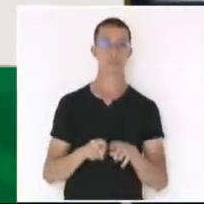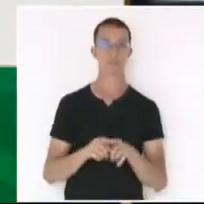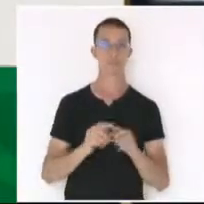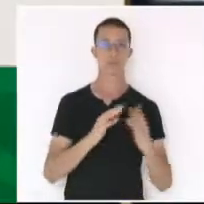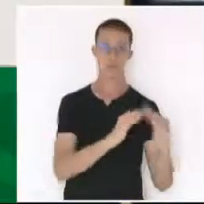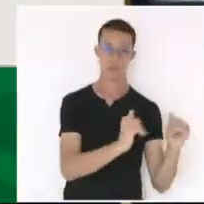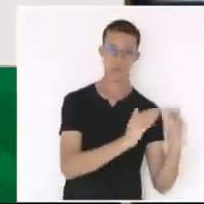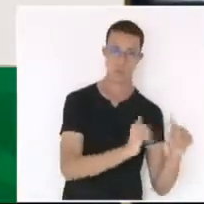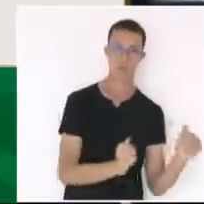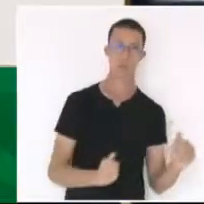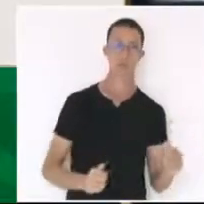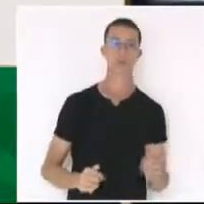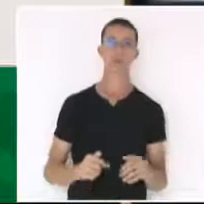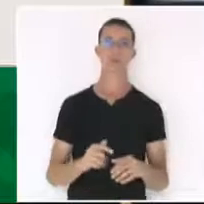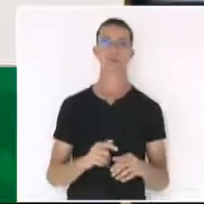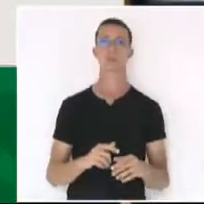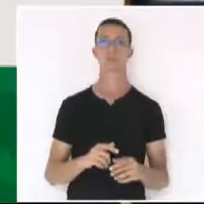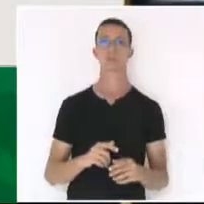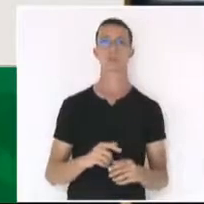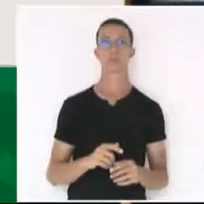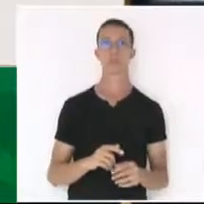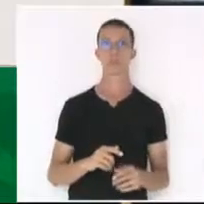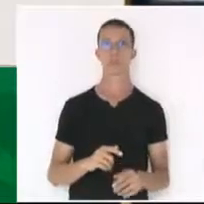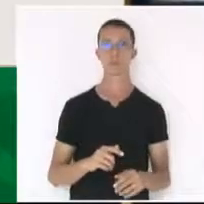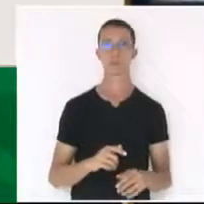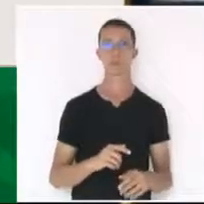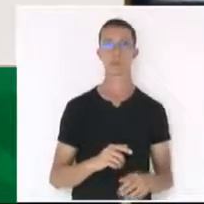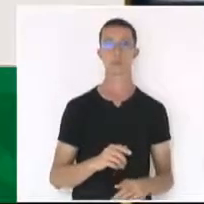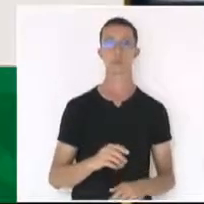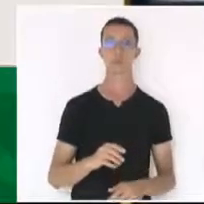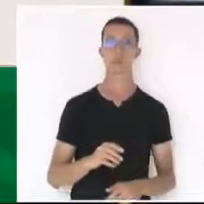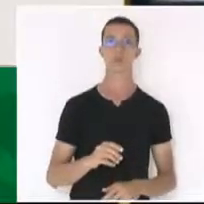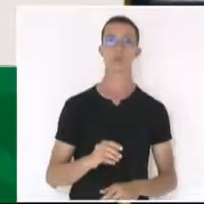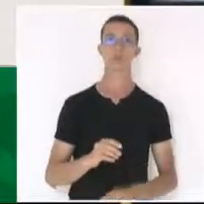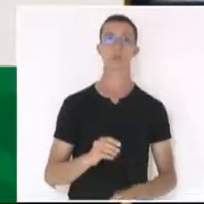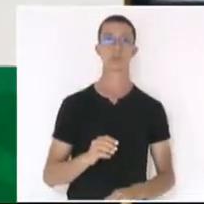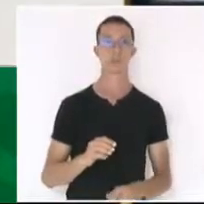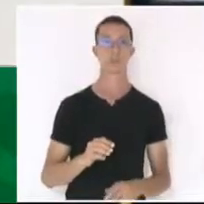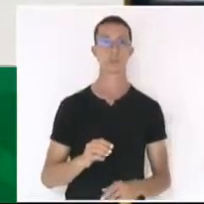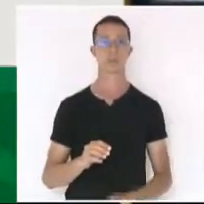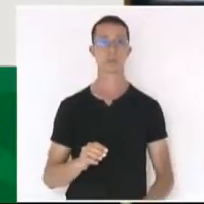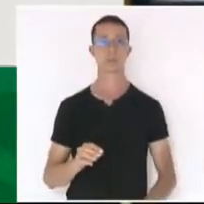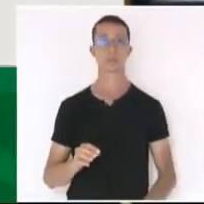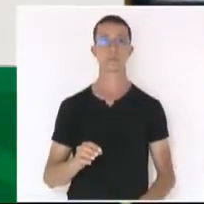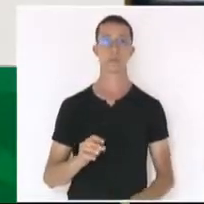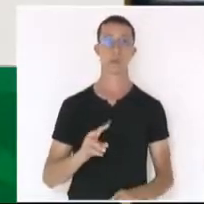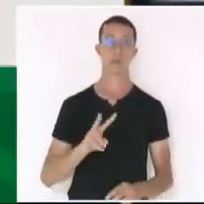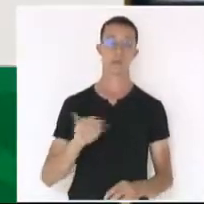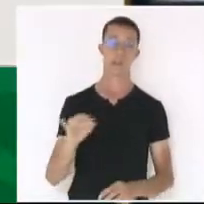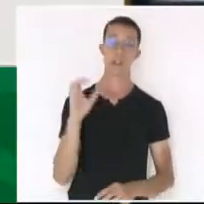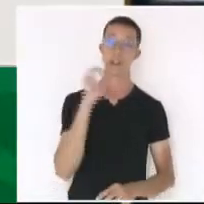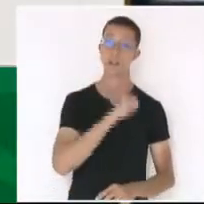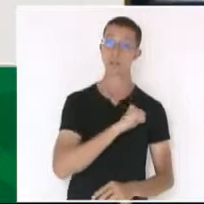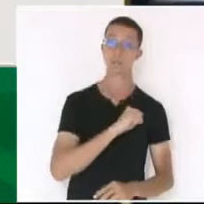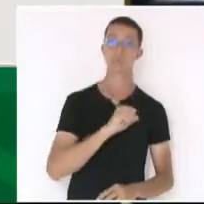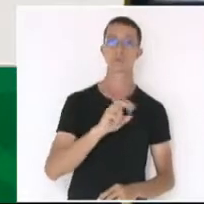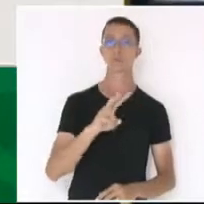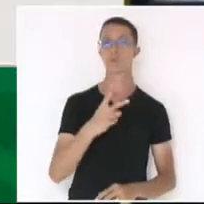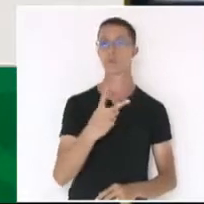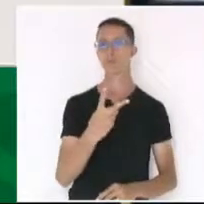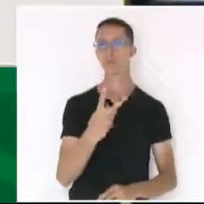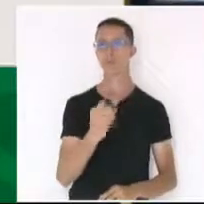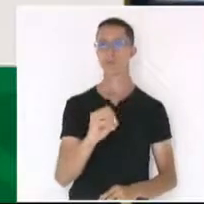tipo 20 minutos estamos no hospital estaremos do hospital com